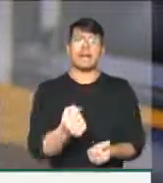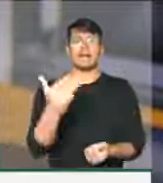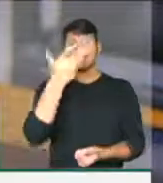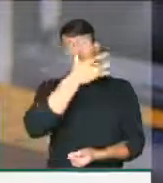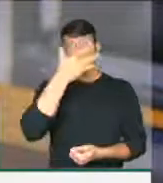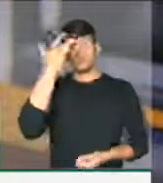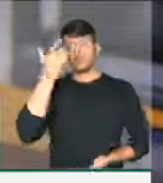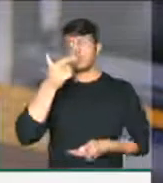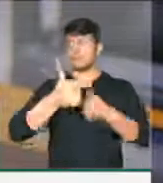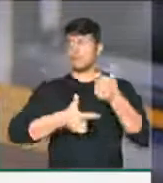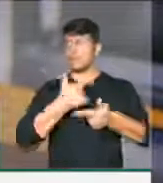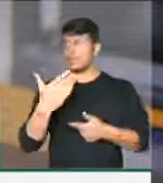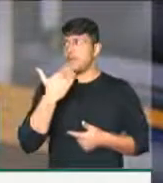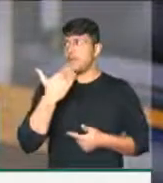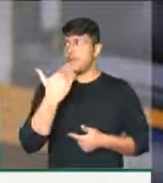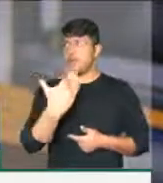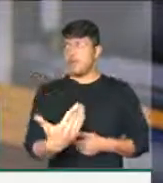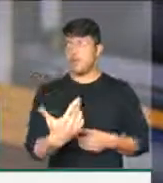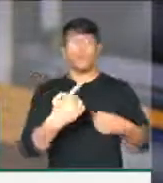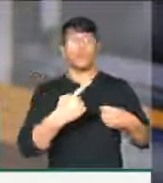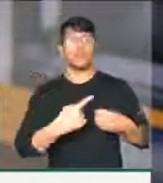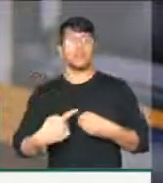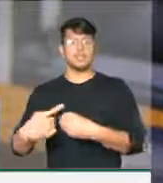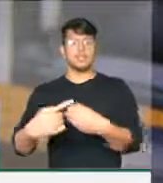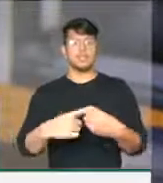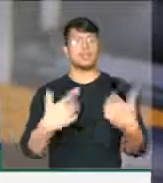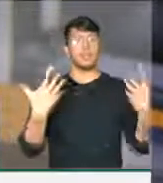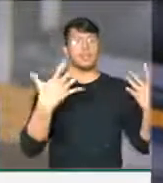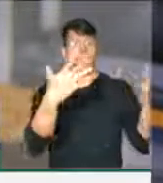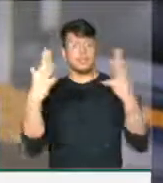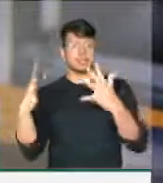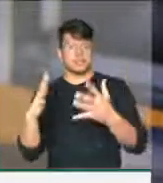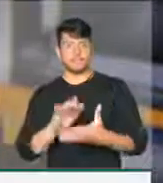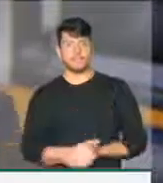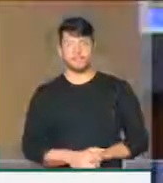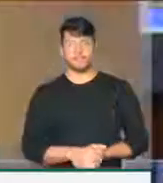municipalidade. Então, deixo aqui meus parabéns para todos esses amigos. Obrigado, nobre deputado.